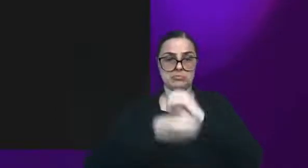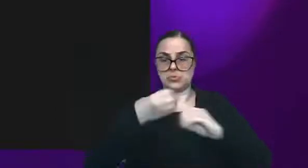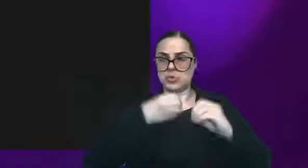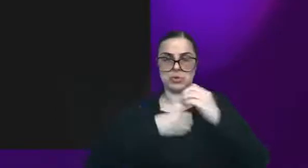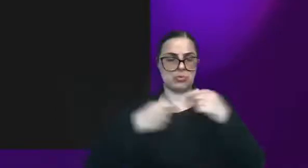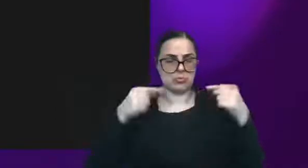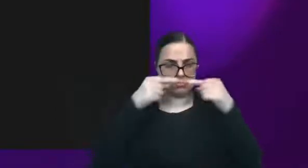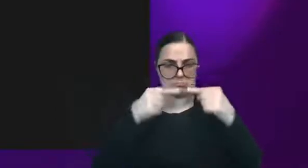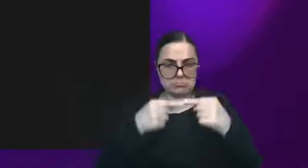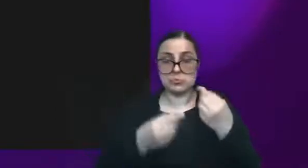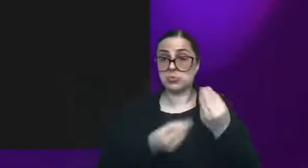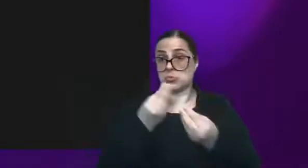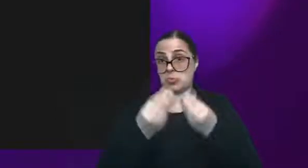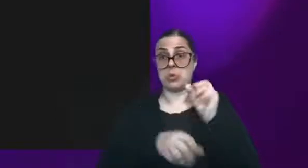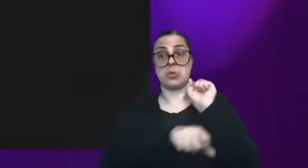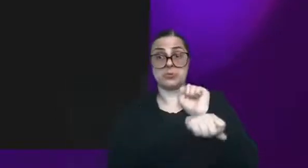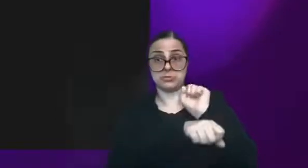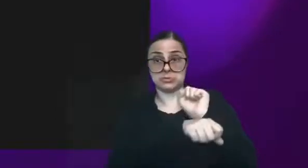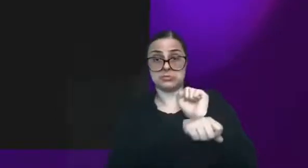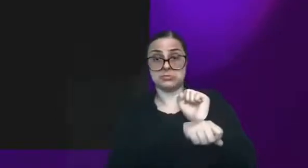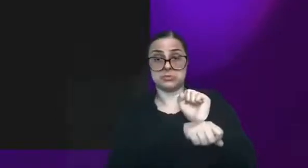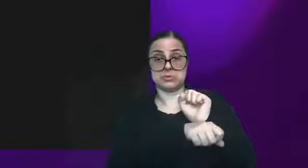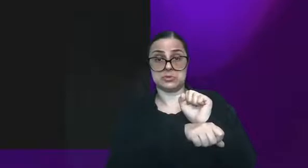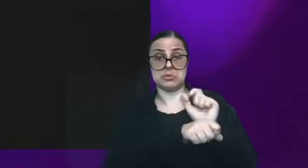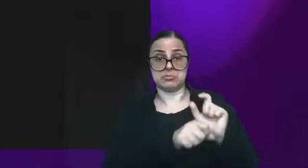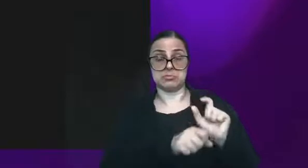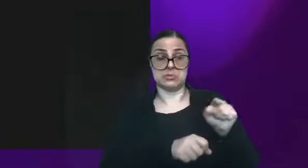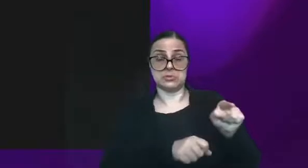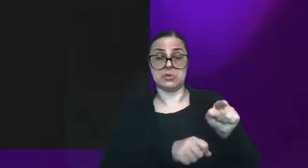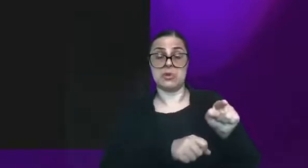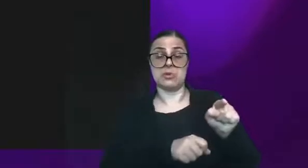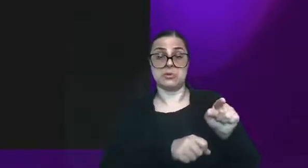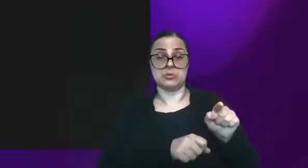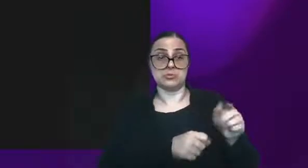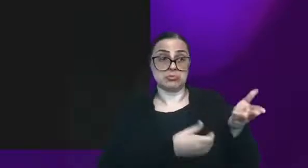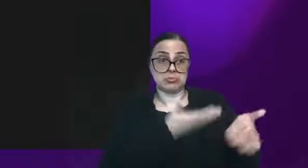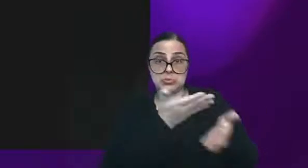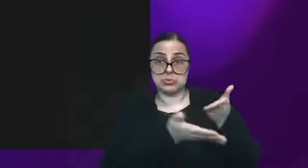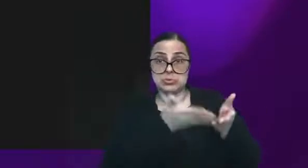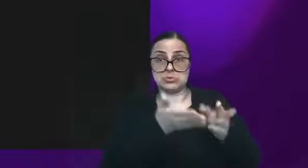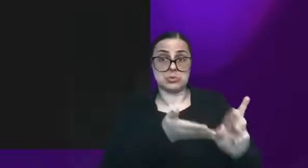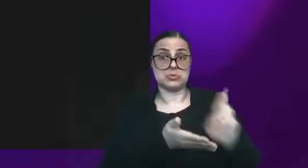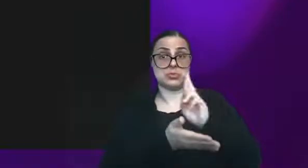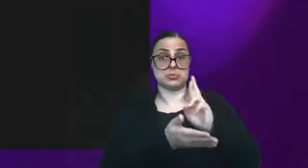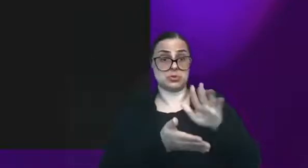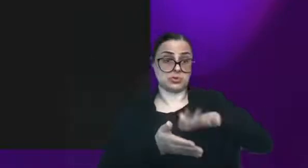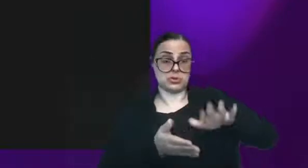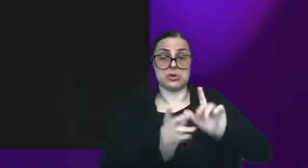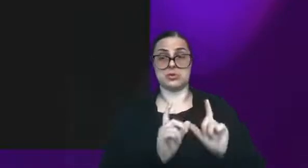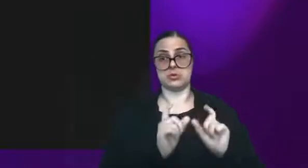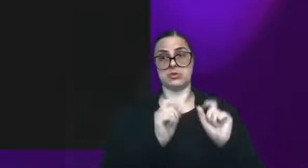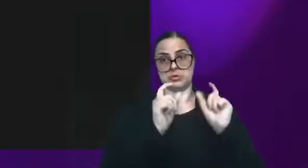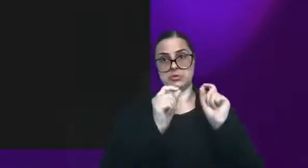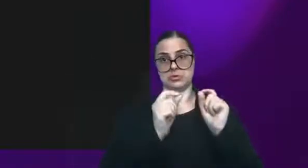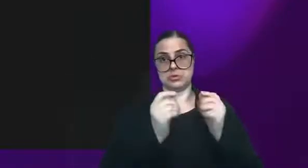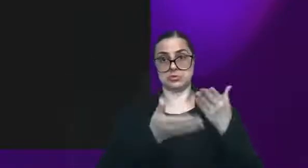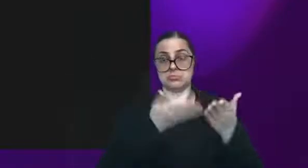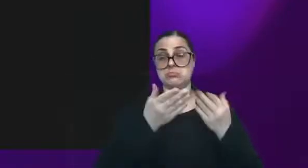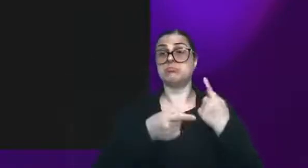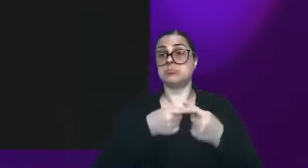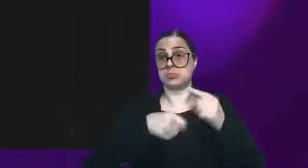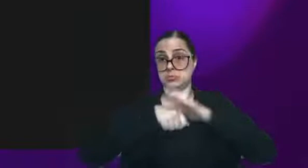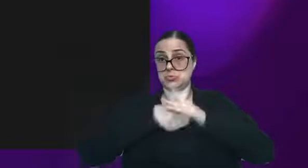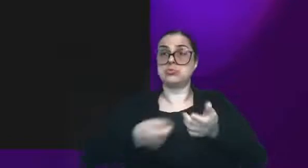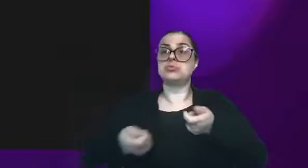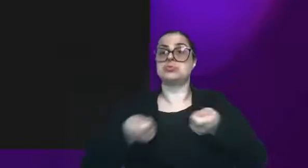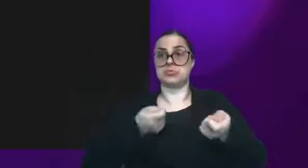gente aguarda a resposta oncológica, né? A neoadjuvância, eu acho que ainda o controle da doença ainda é o